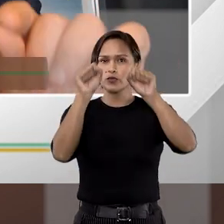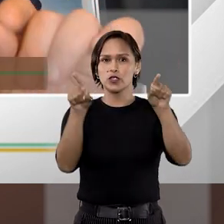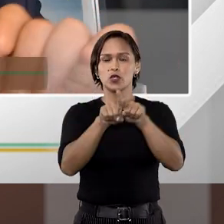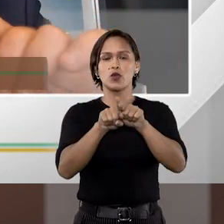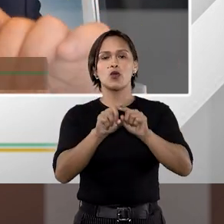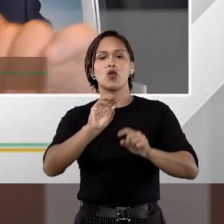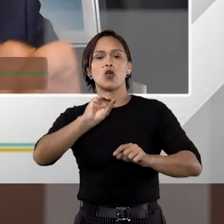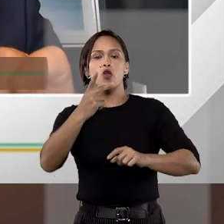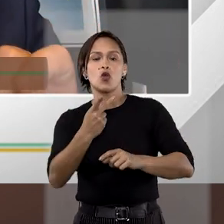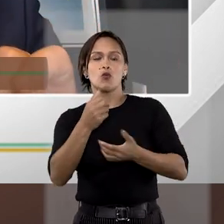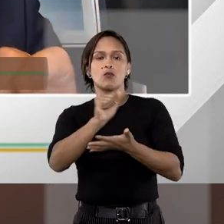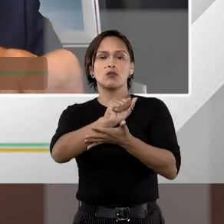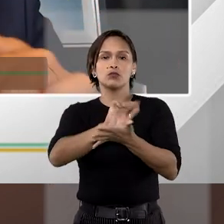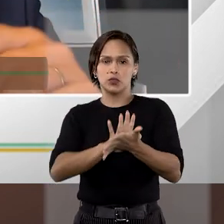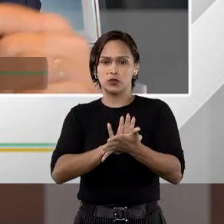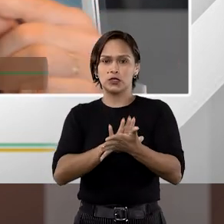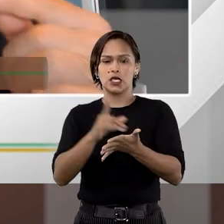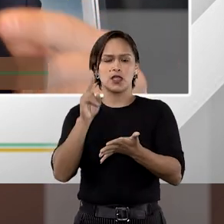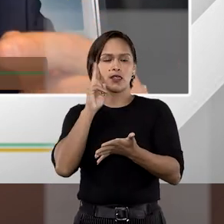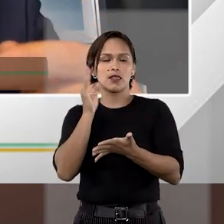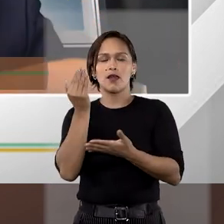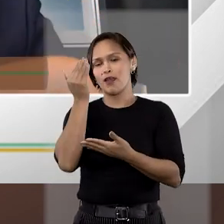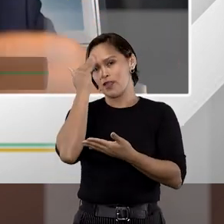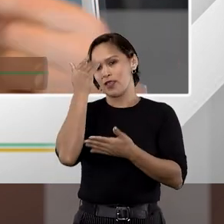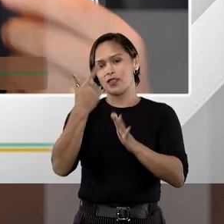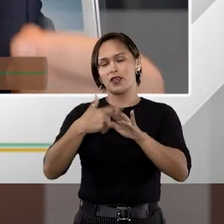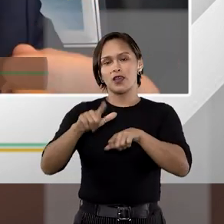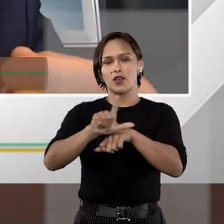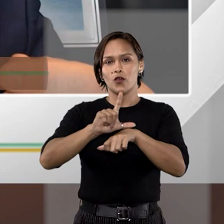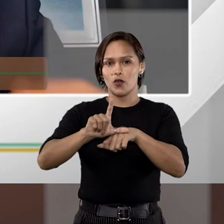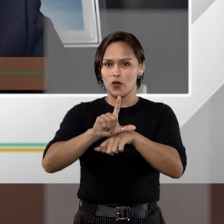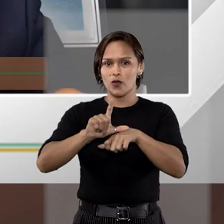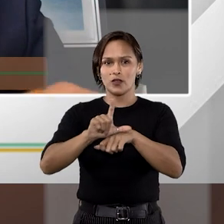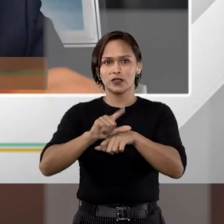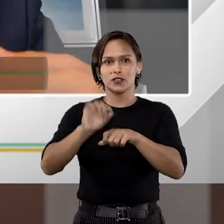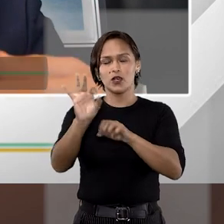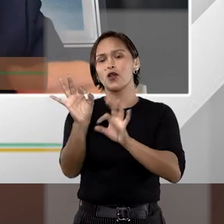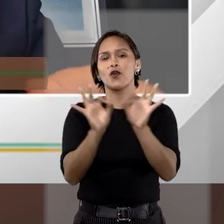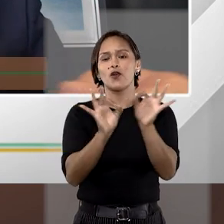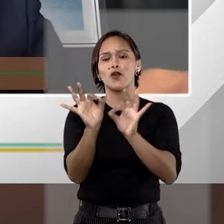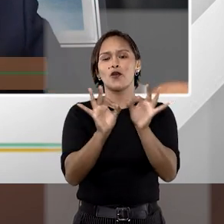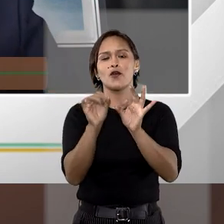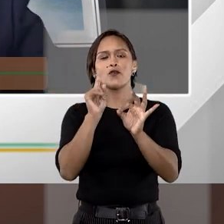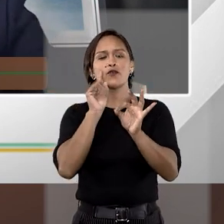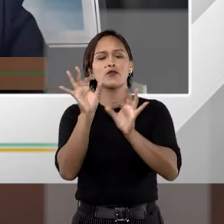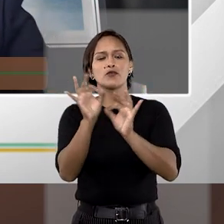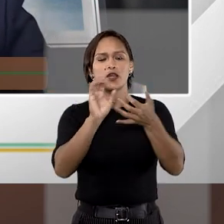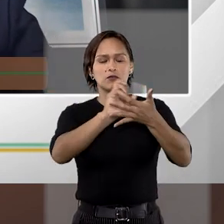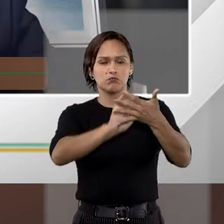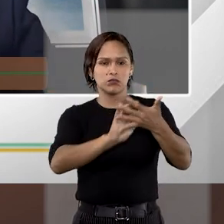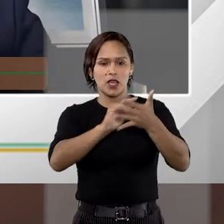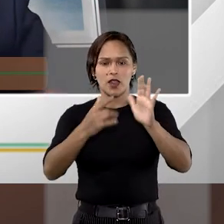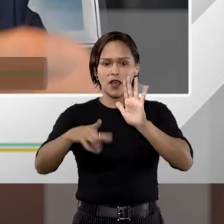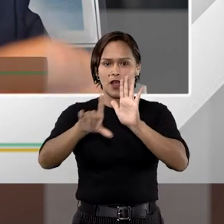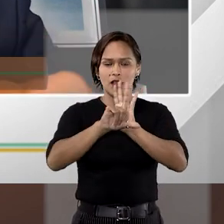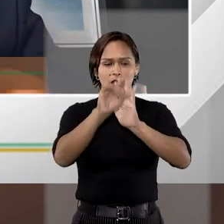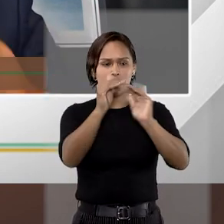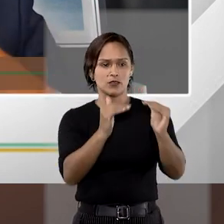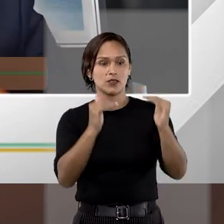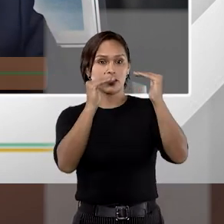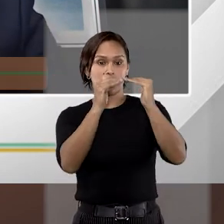que a expressão ou dar a entender que O legislador quando fez quando redigiu a lei